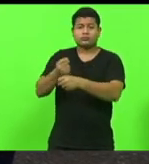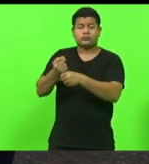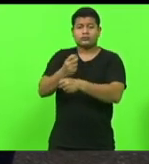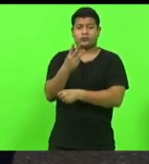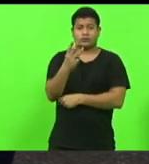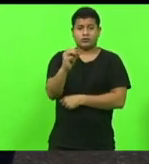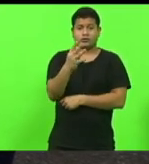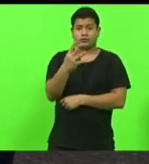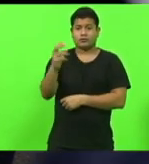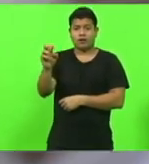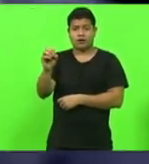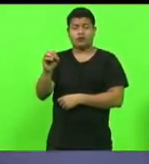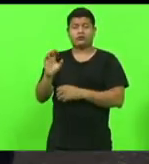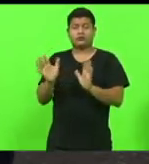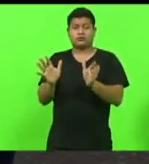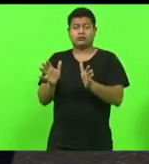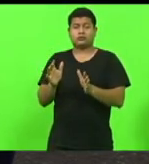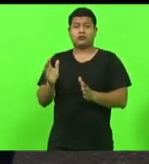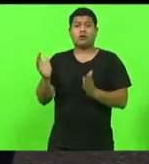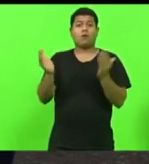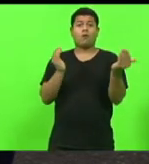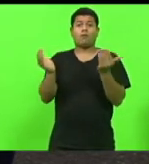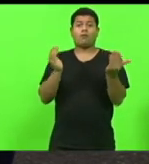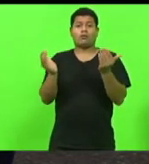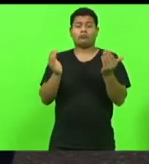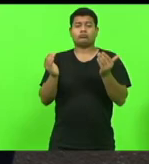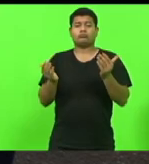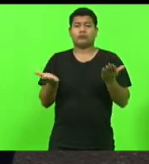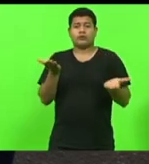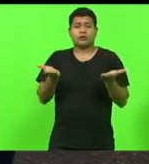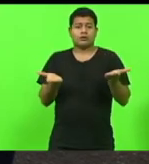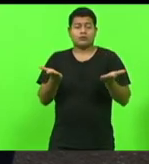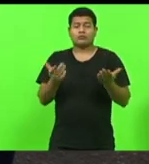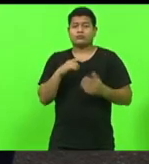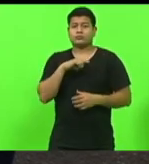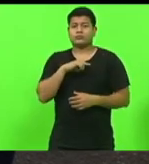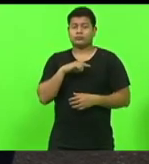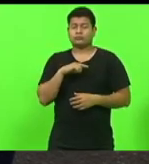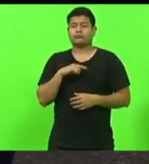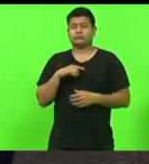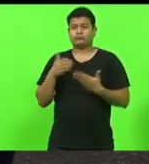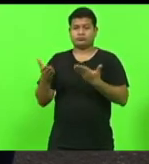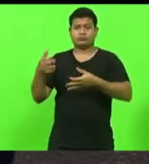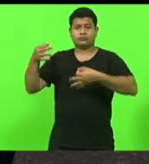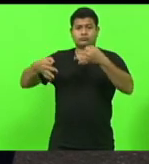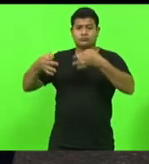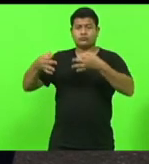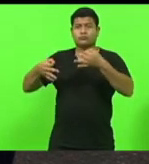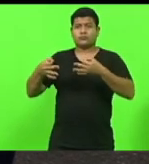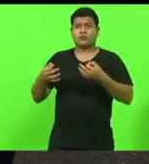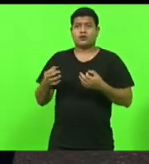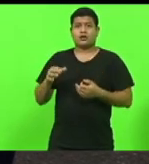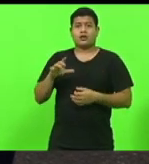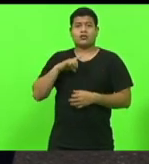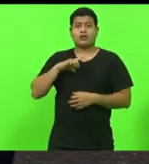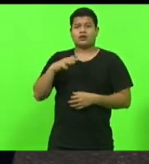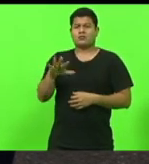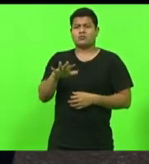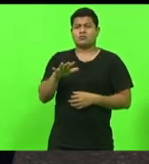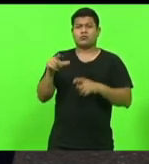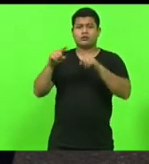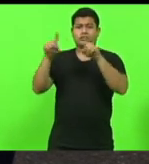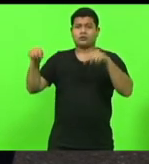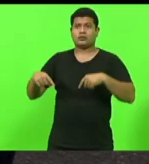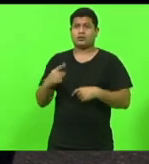equivalente aos seus colegas de trabalho dos últimos anos, fazendo justiça a um quadro de aproximadamente 100